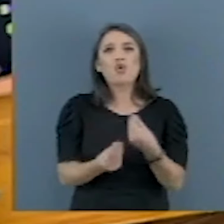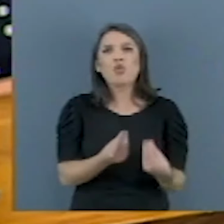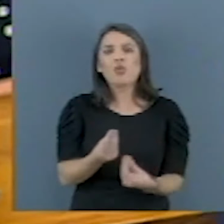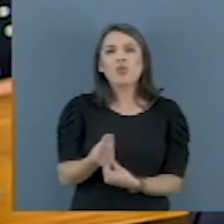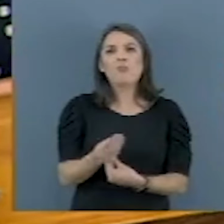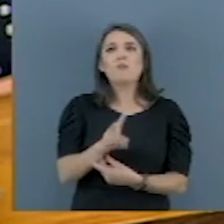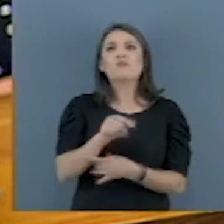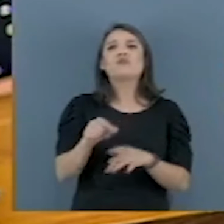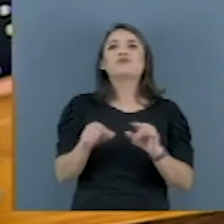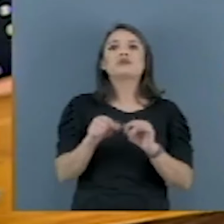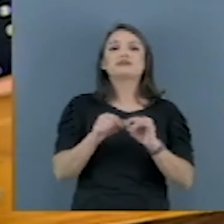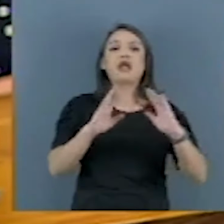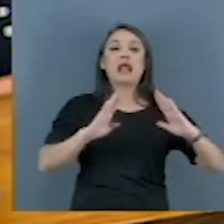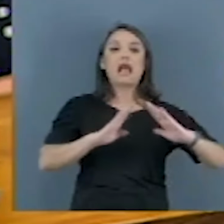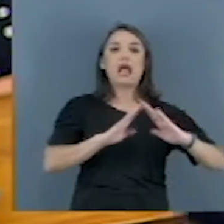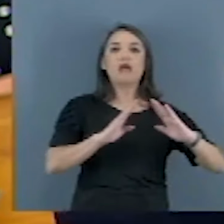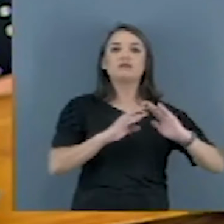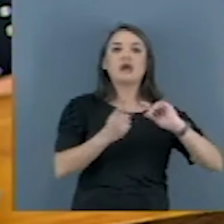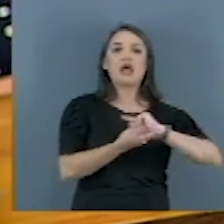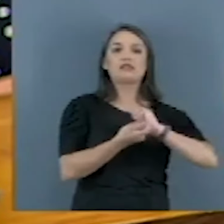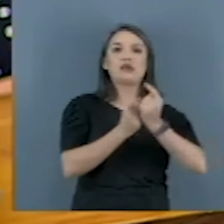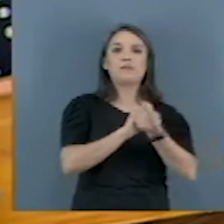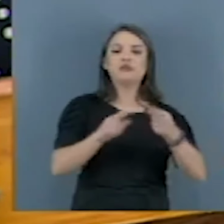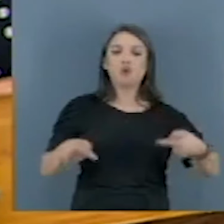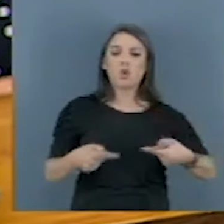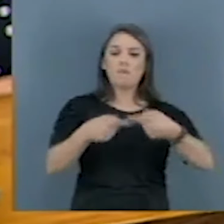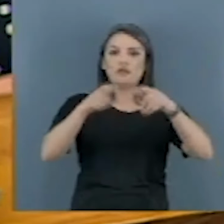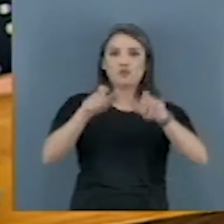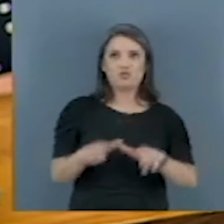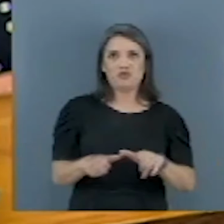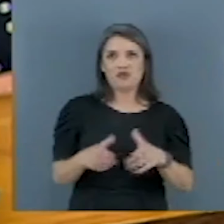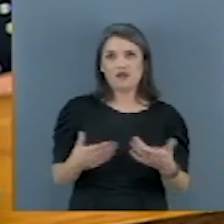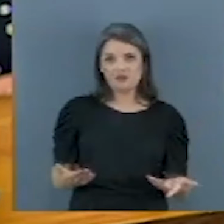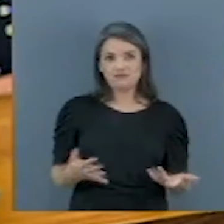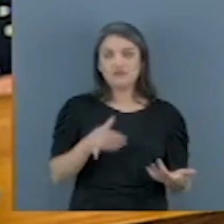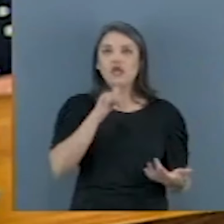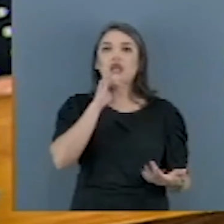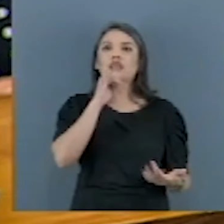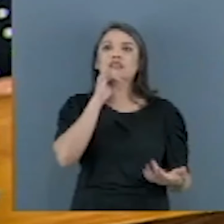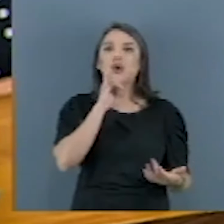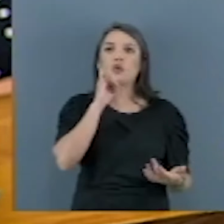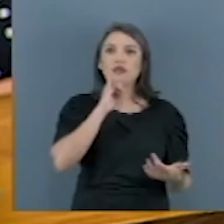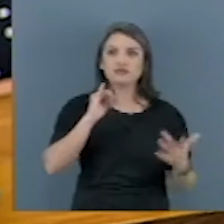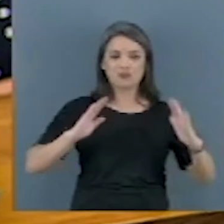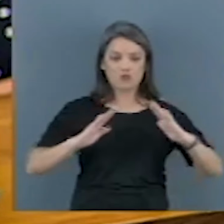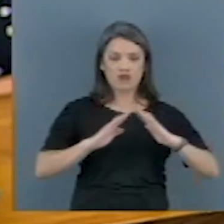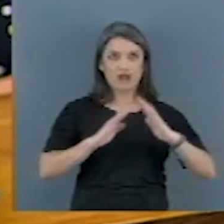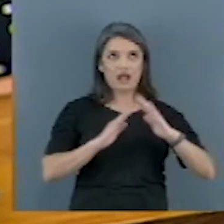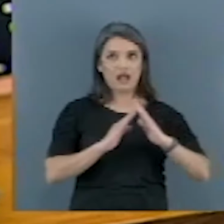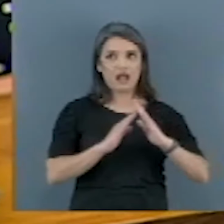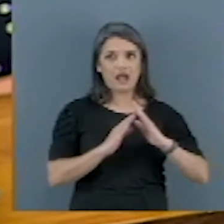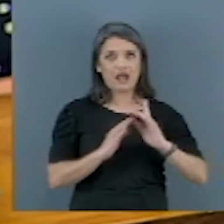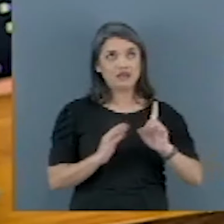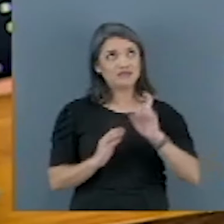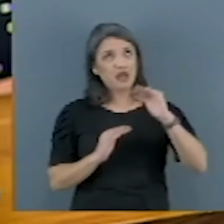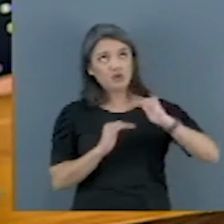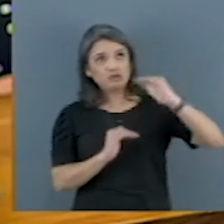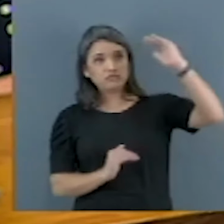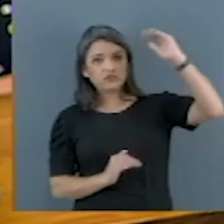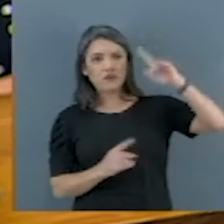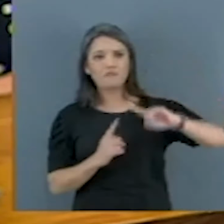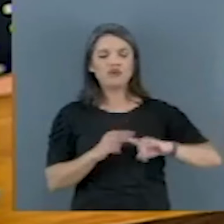casas adequadas com aquela região. Ora, se você faz uma casa com pé direito lá de 4 metros, porque você tirar uma pessoa da Cidade